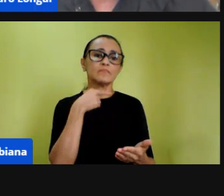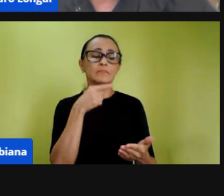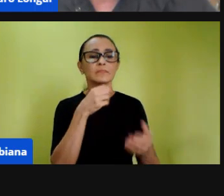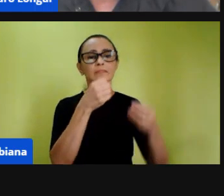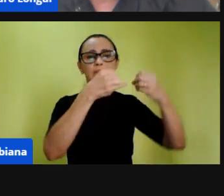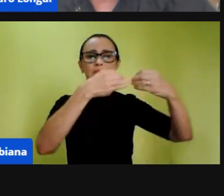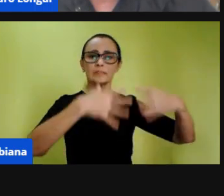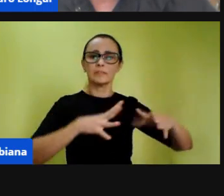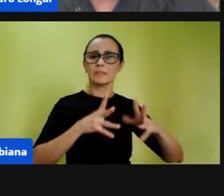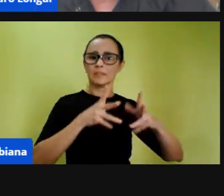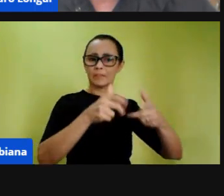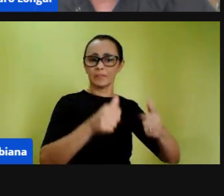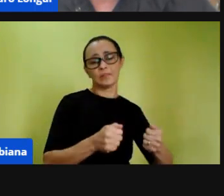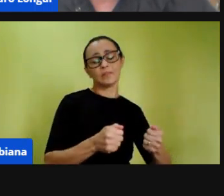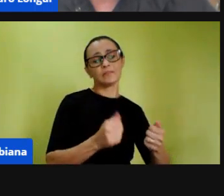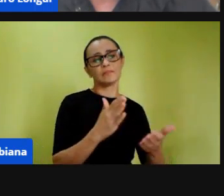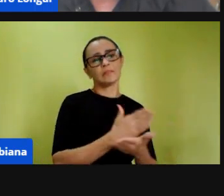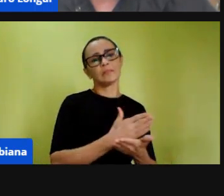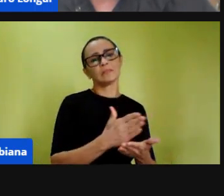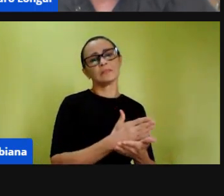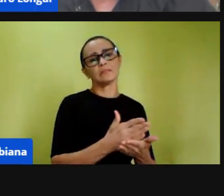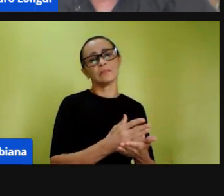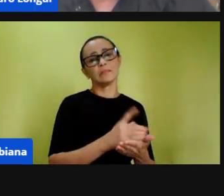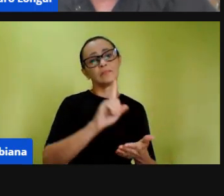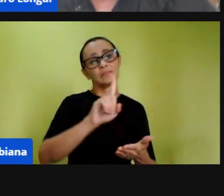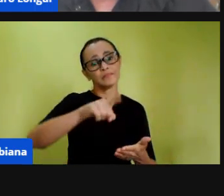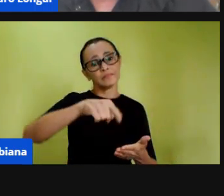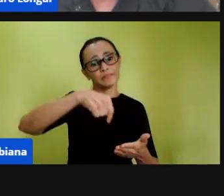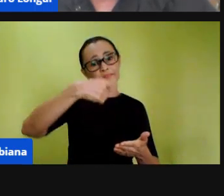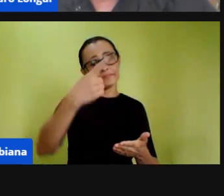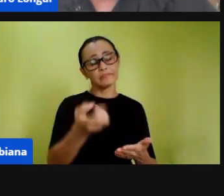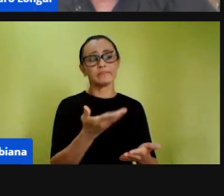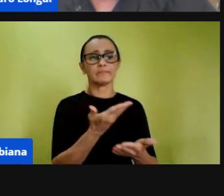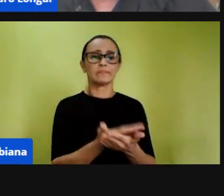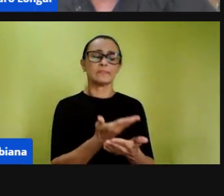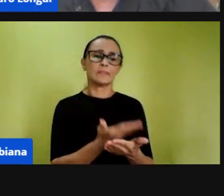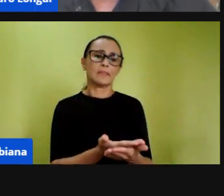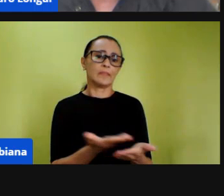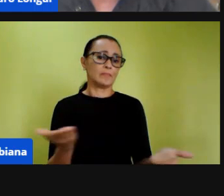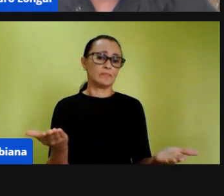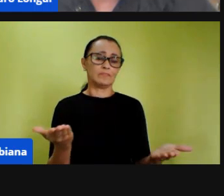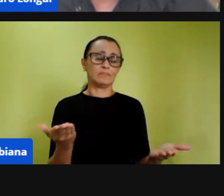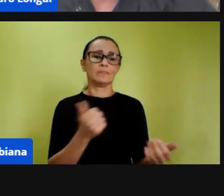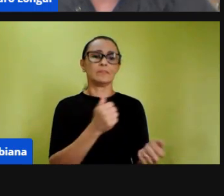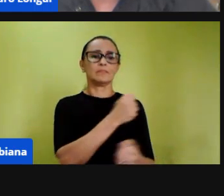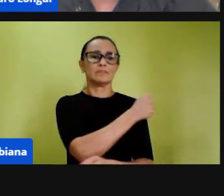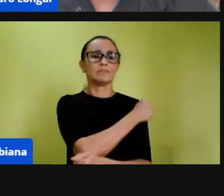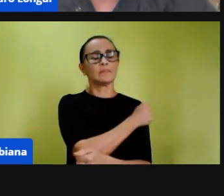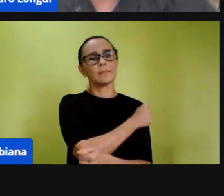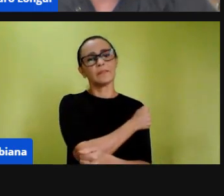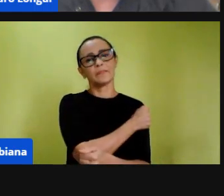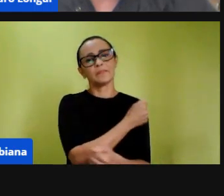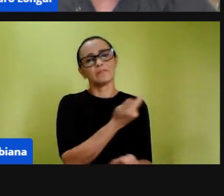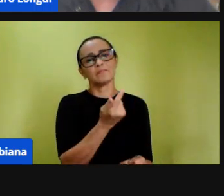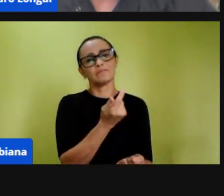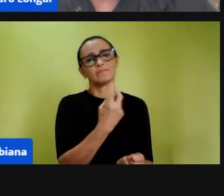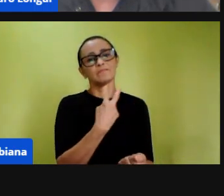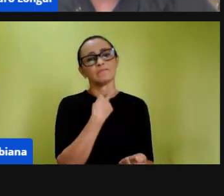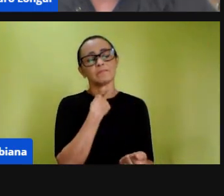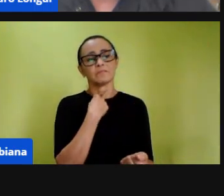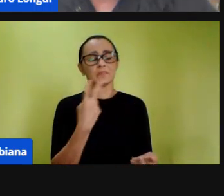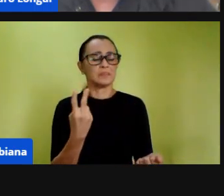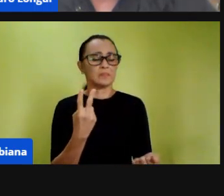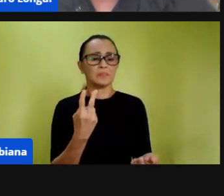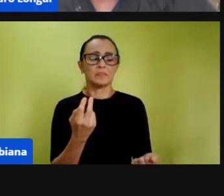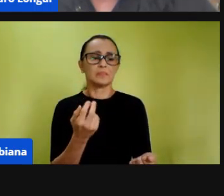aluno, no próximo encontro, ele não vai estar presente, né? E vai ficar aí uma lacuna aí, importante, muitas vezes, para